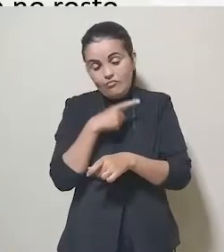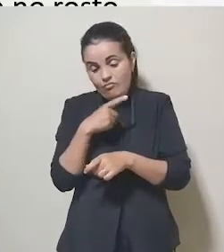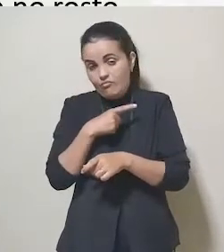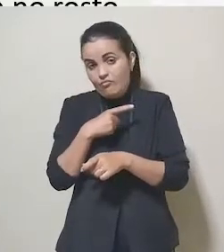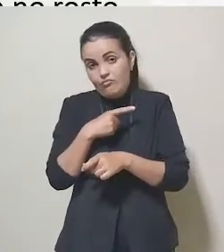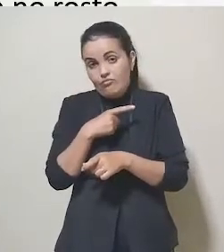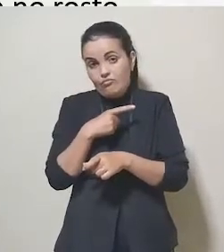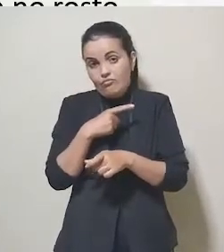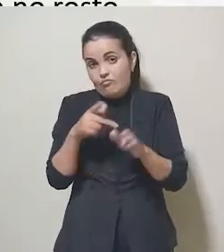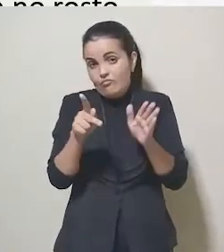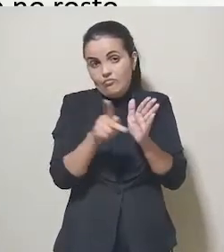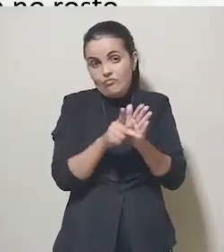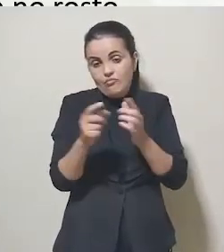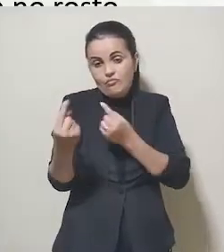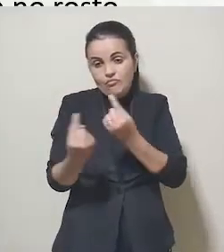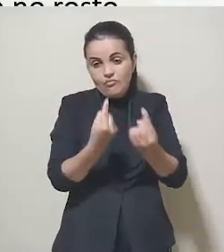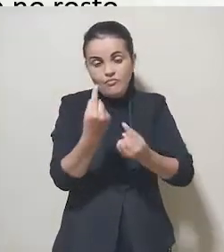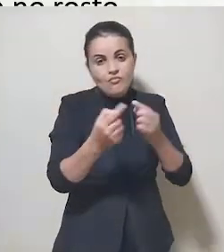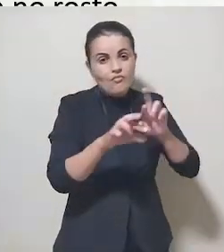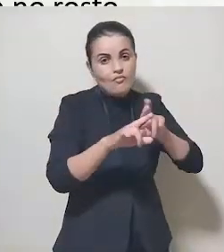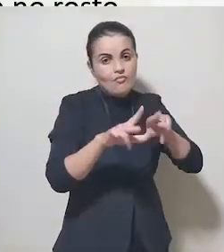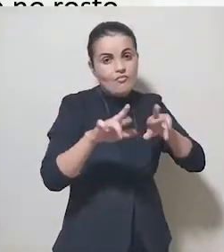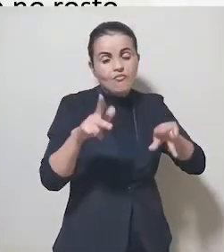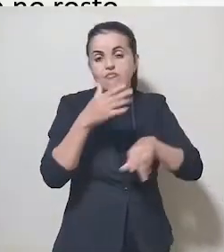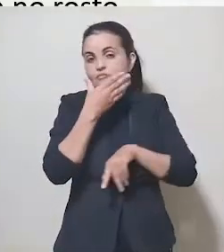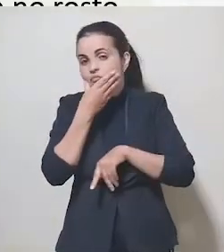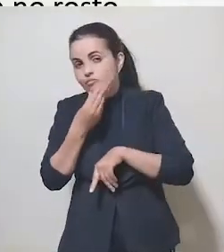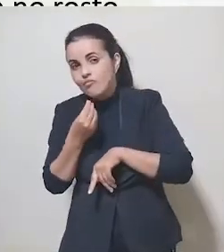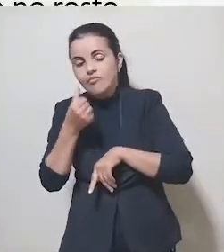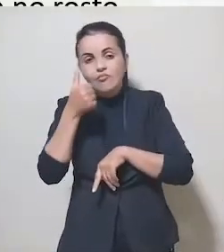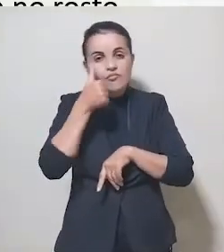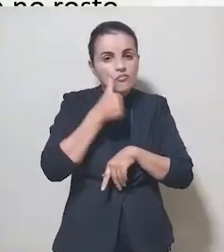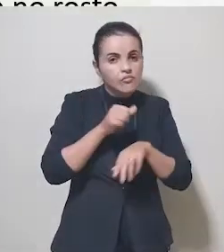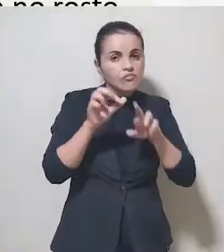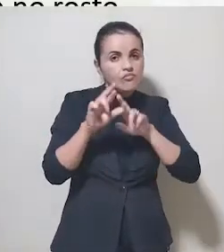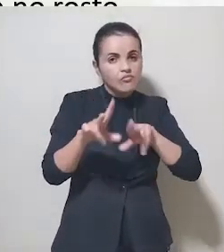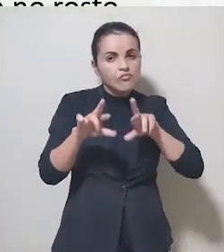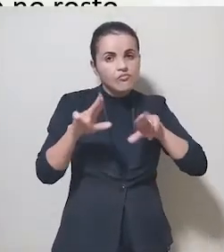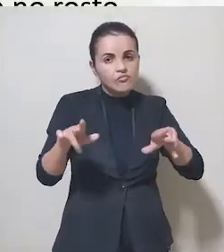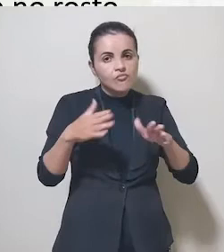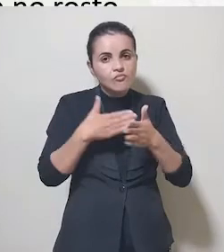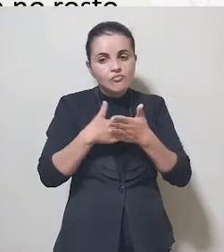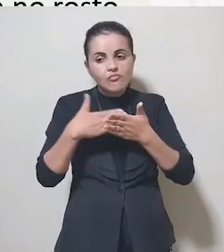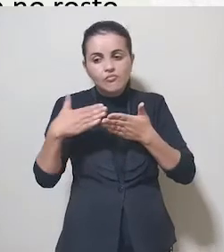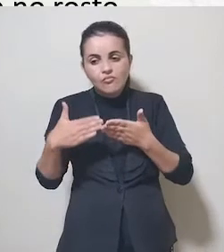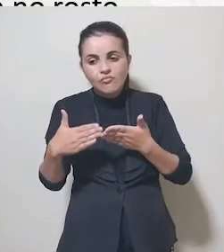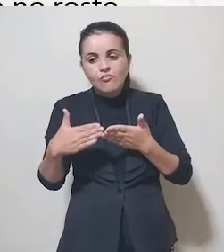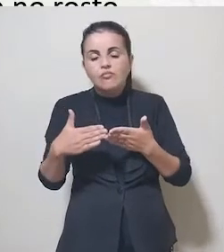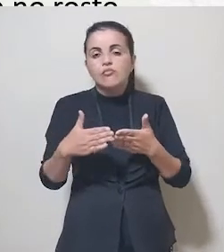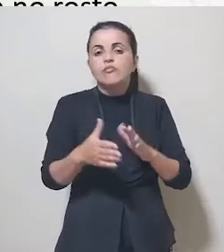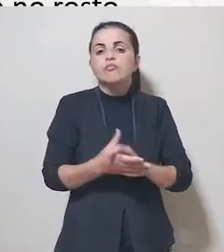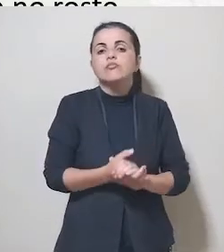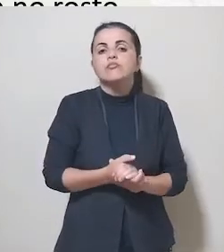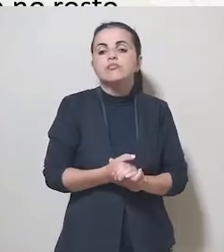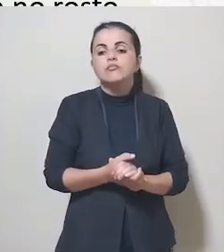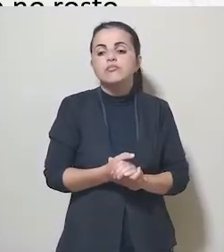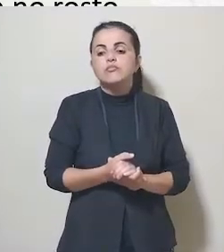enfim. E se meninos e meninas também têm uma diferença em relação ao início e término desse período,